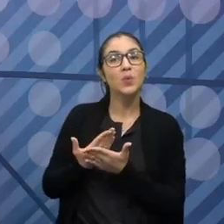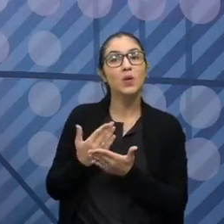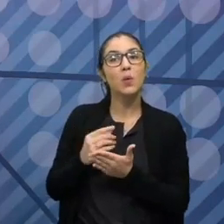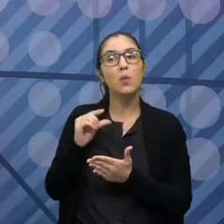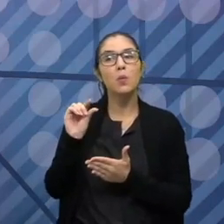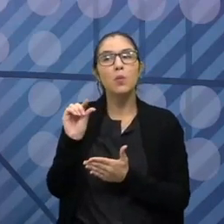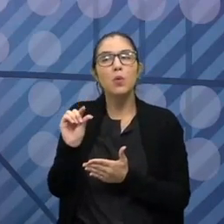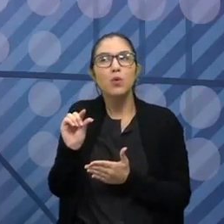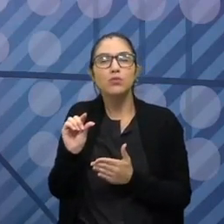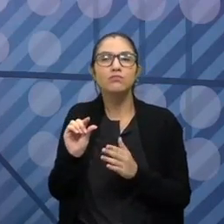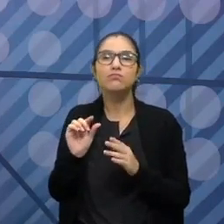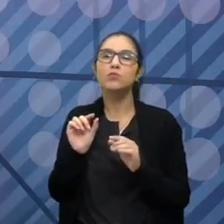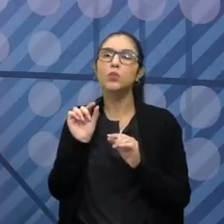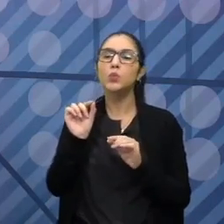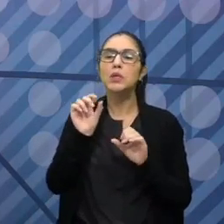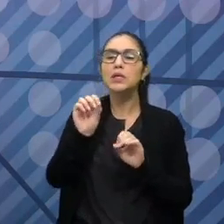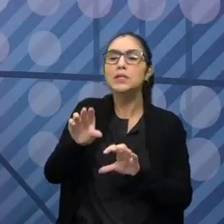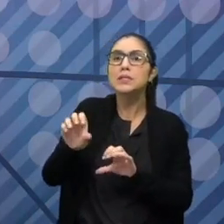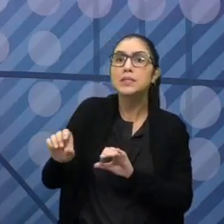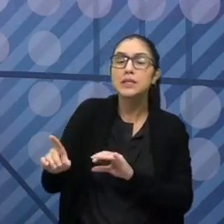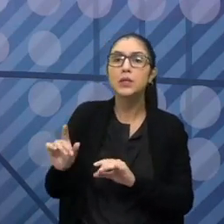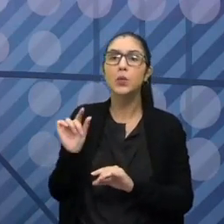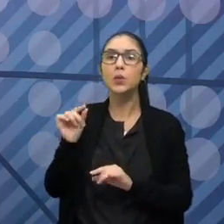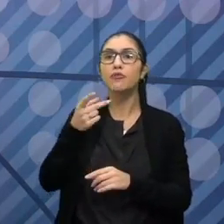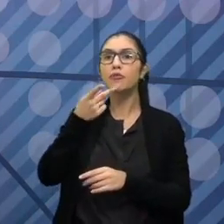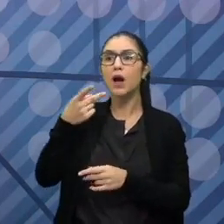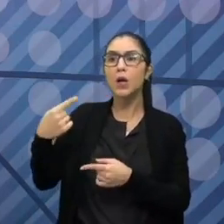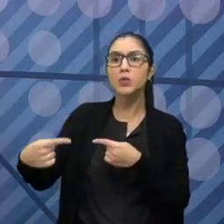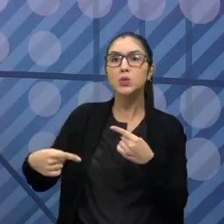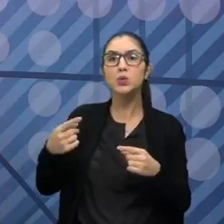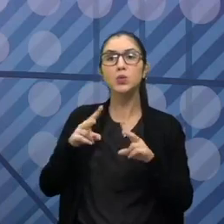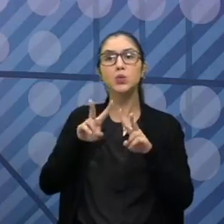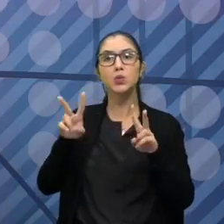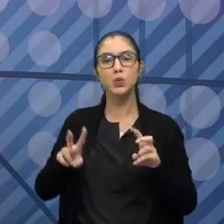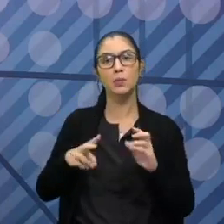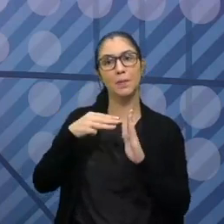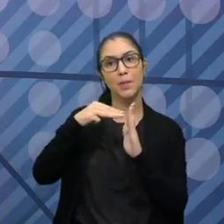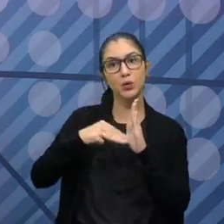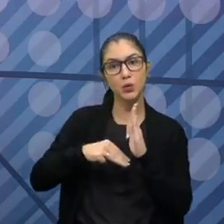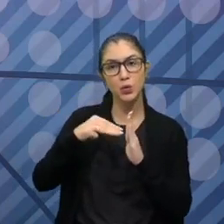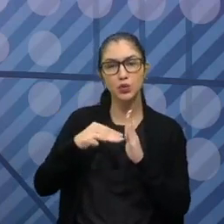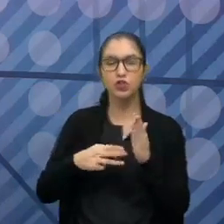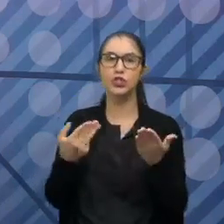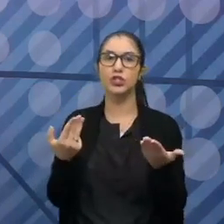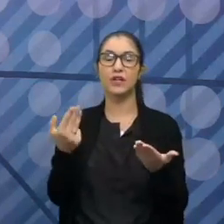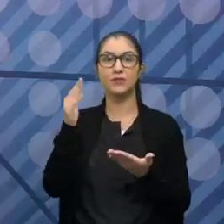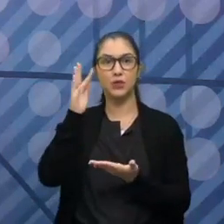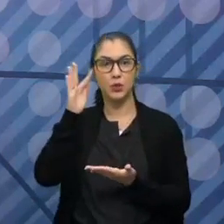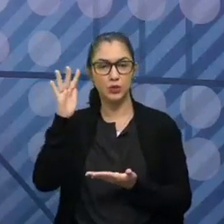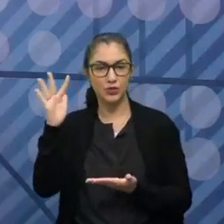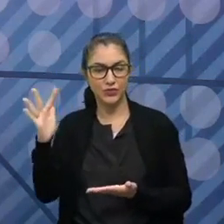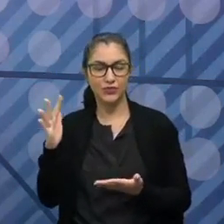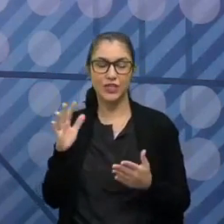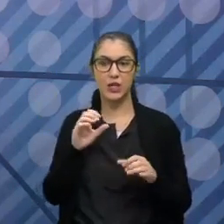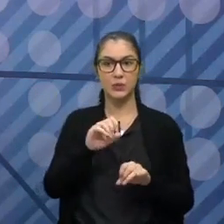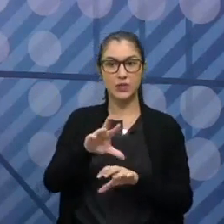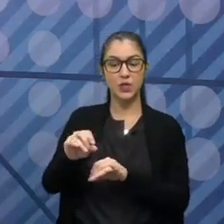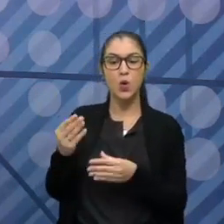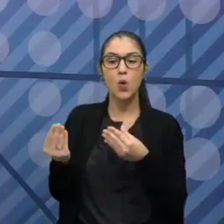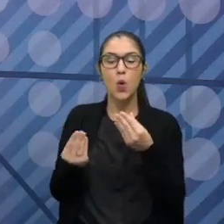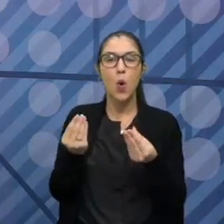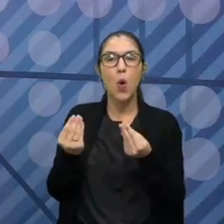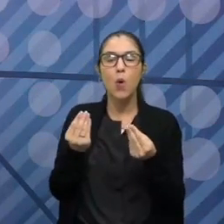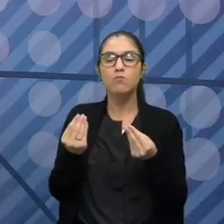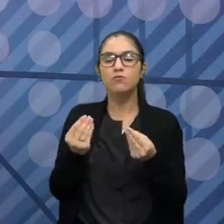pouco do que se ensina, do que se discute sobre as metodologias, as filosofias educacionais. Como